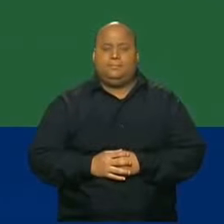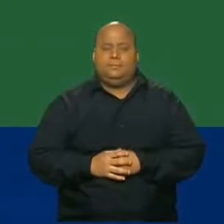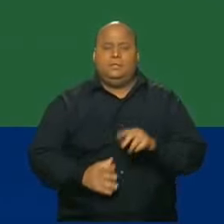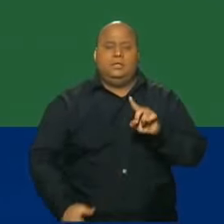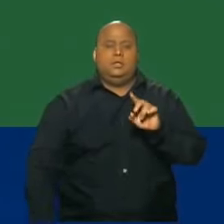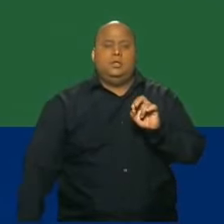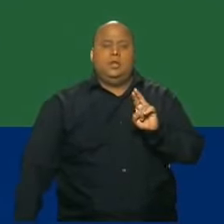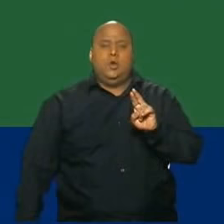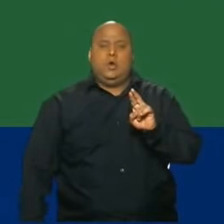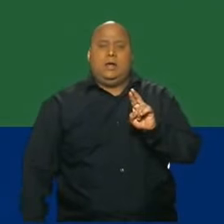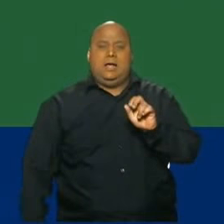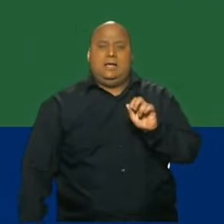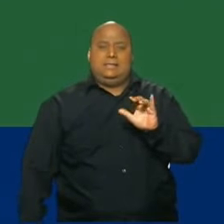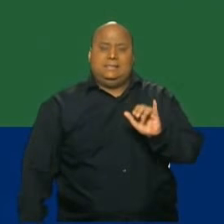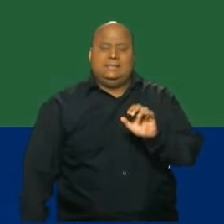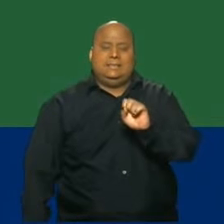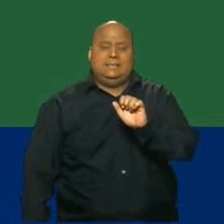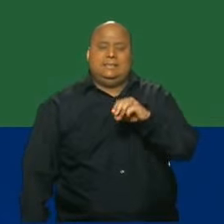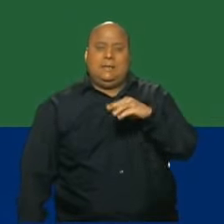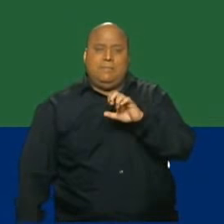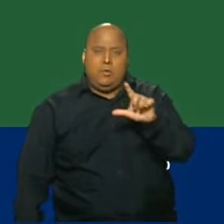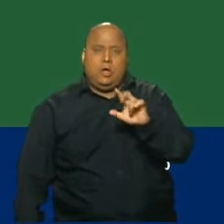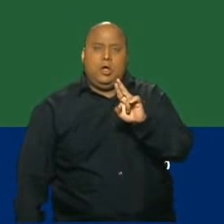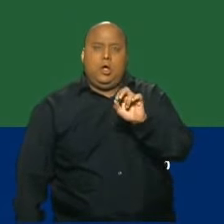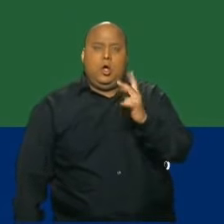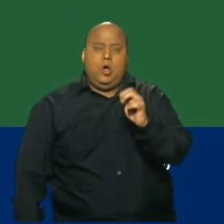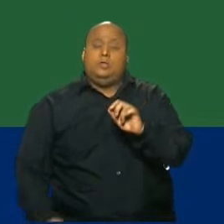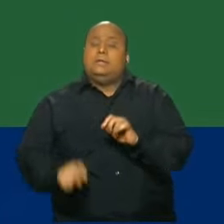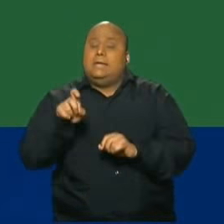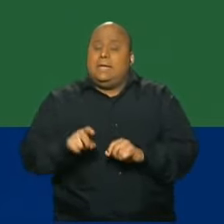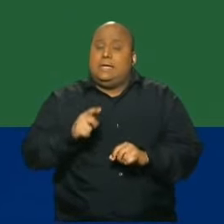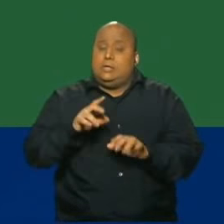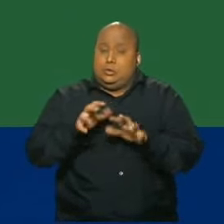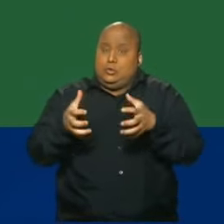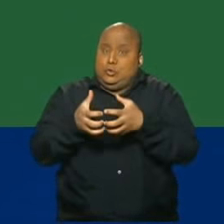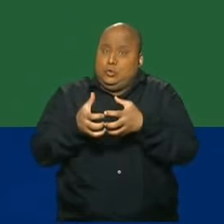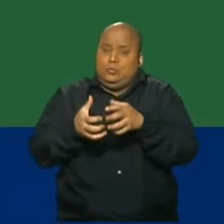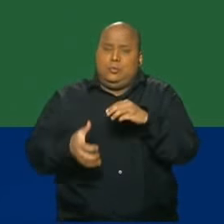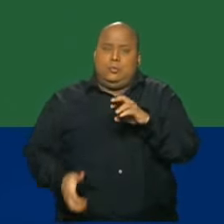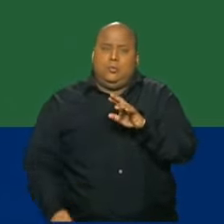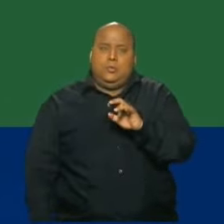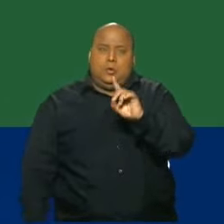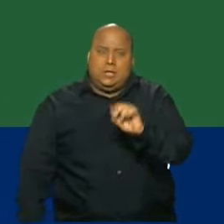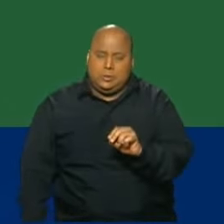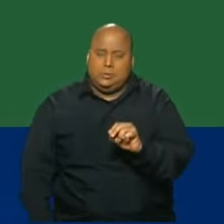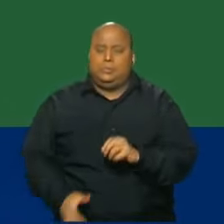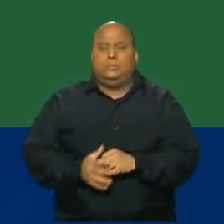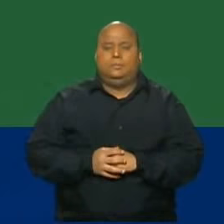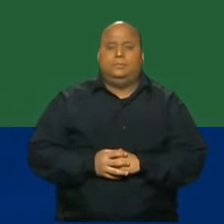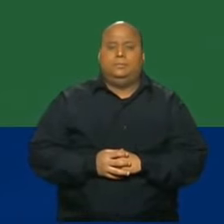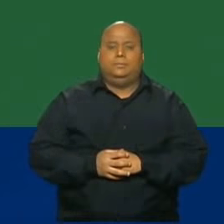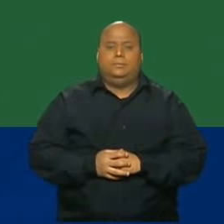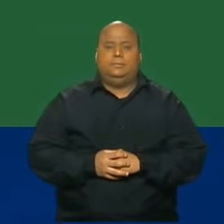Doraci, autoria Samuel Rocha Ferreira, interpretação Grupo Murmurando.